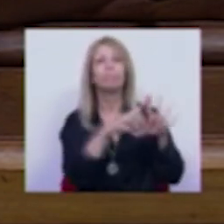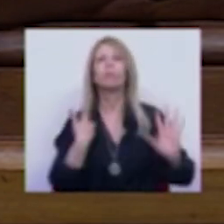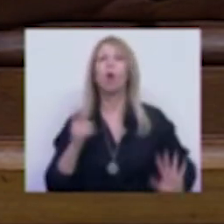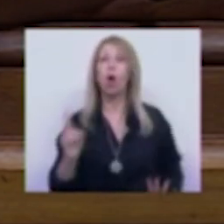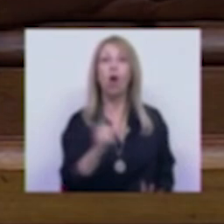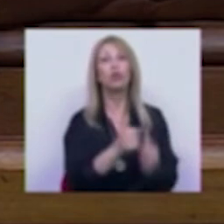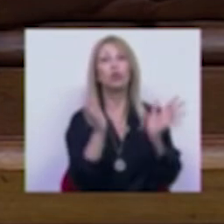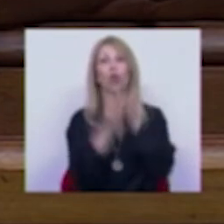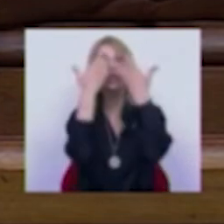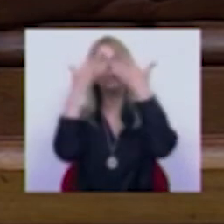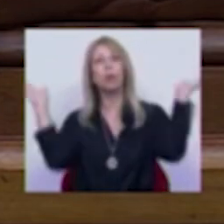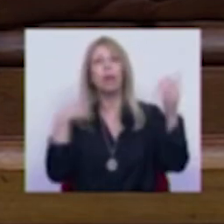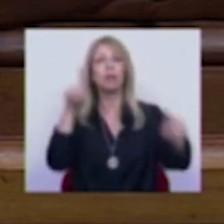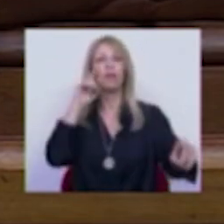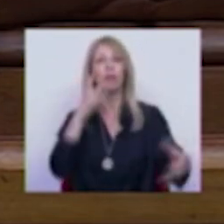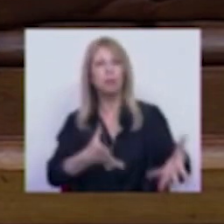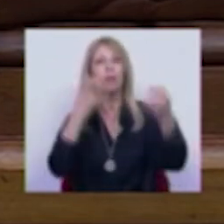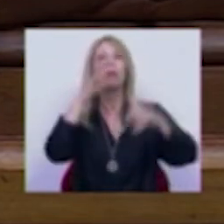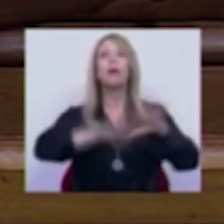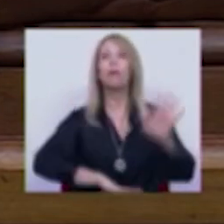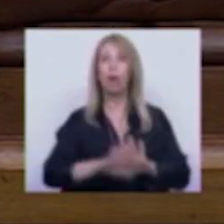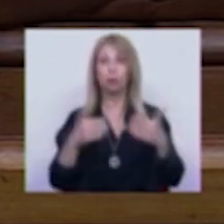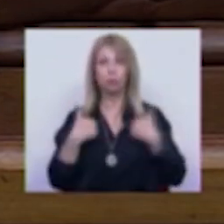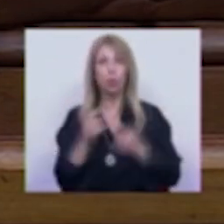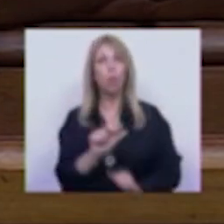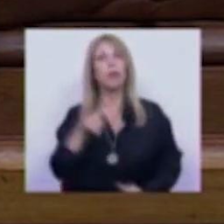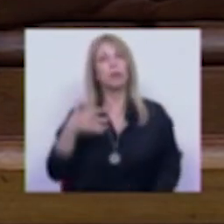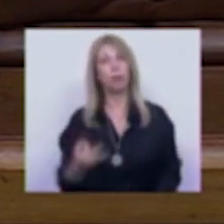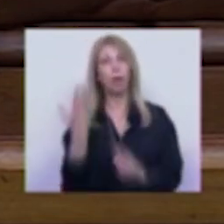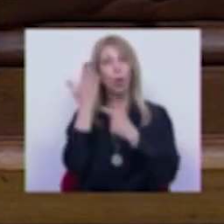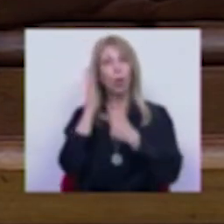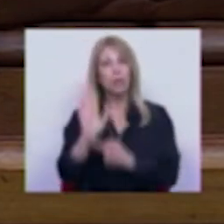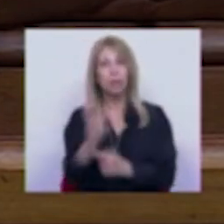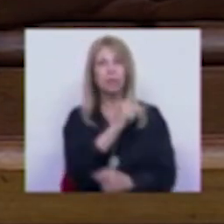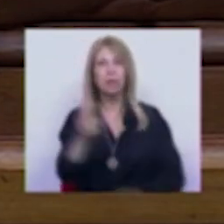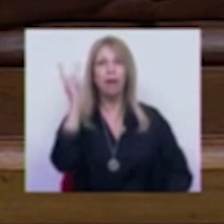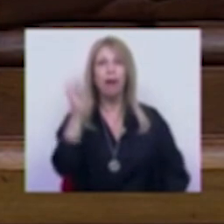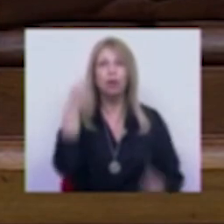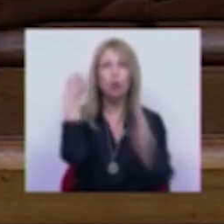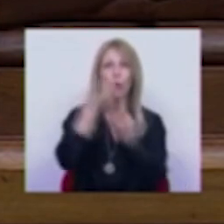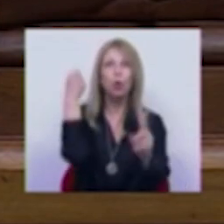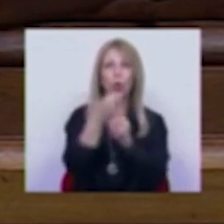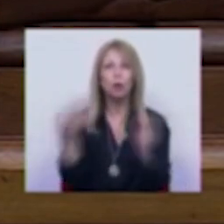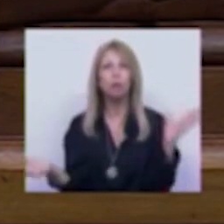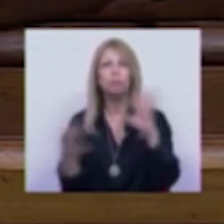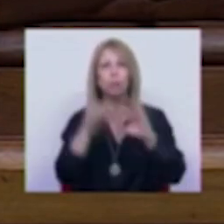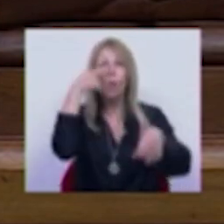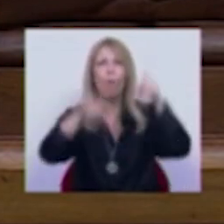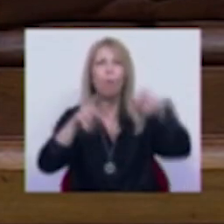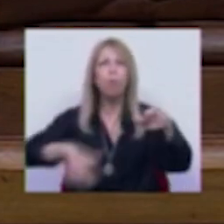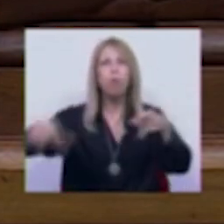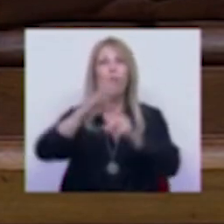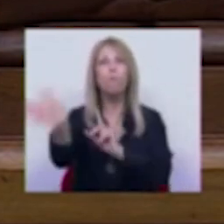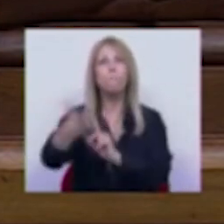democratas defendê-lo. Da parte do Partido Comunista Português, com o exemplo de 100 anos de luta ao serviço do povo e da